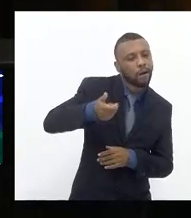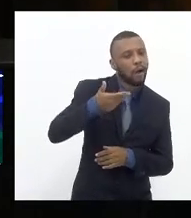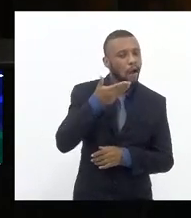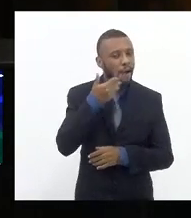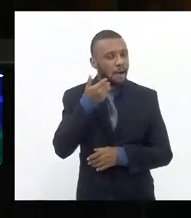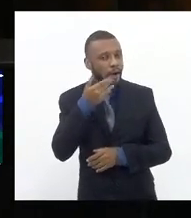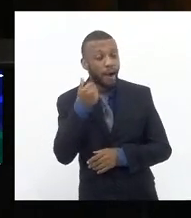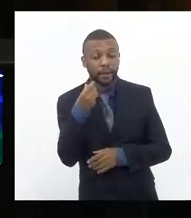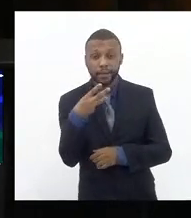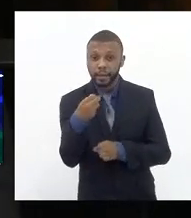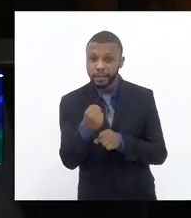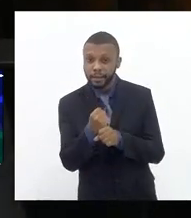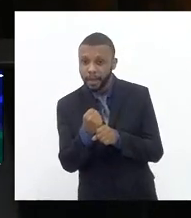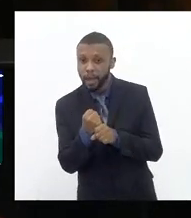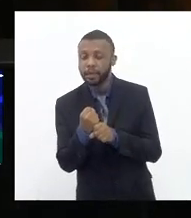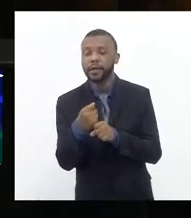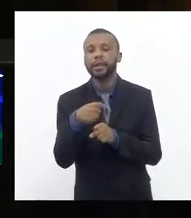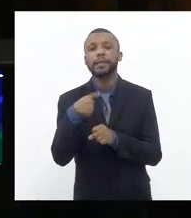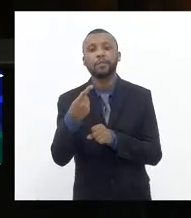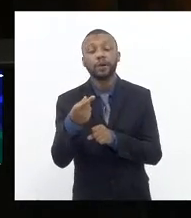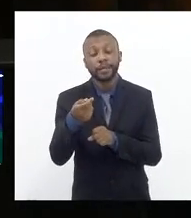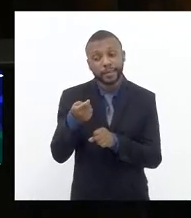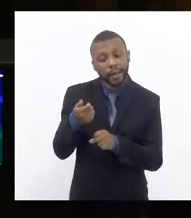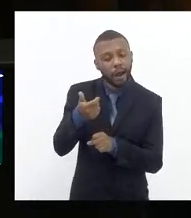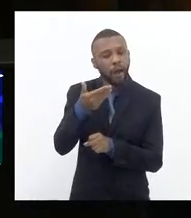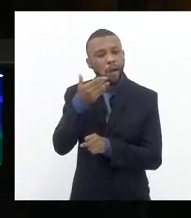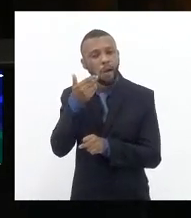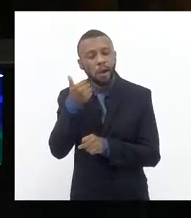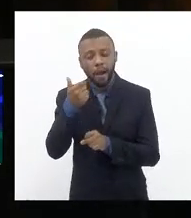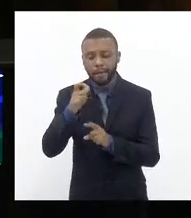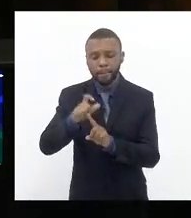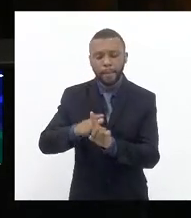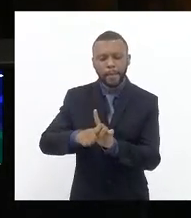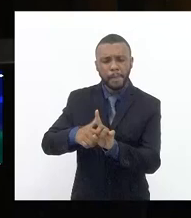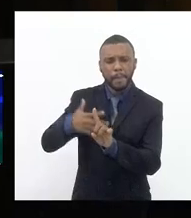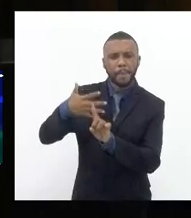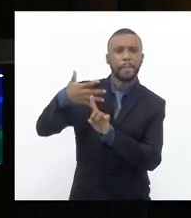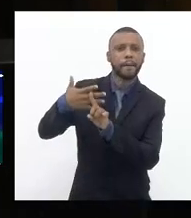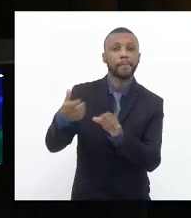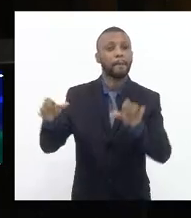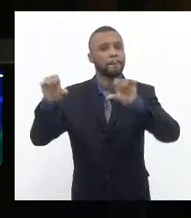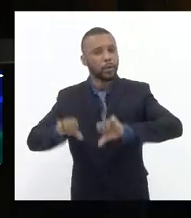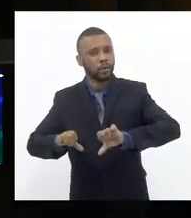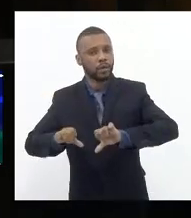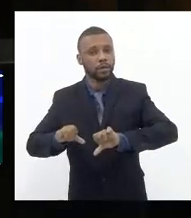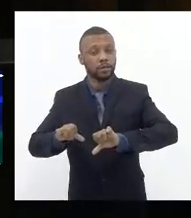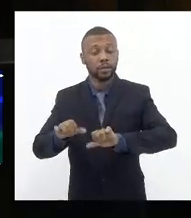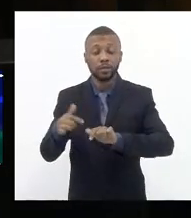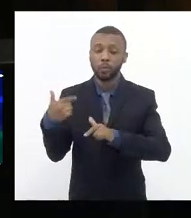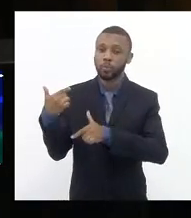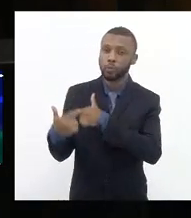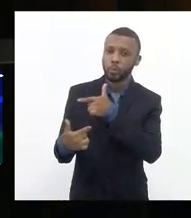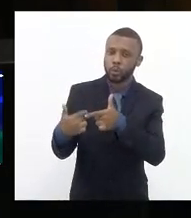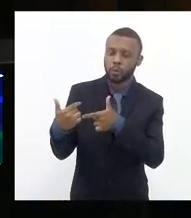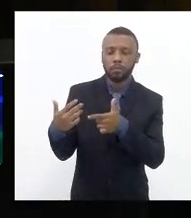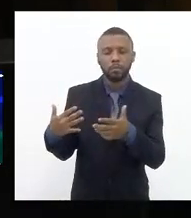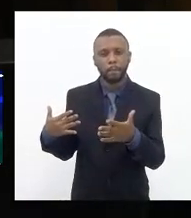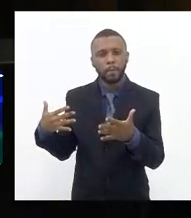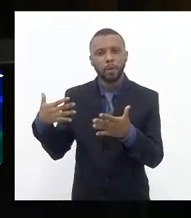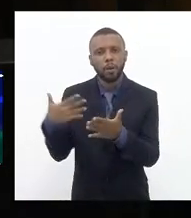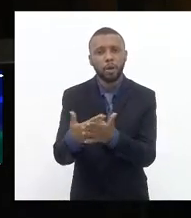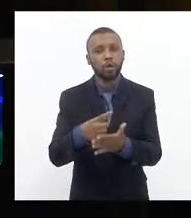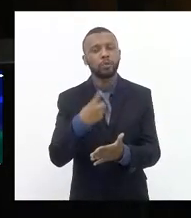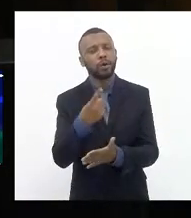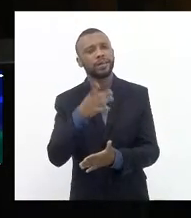diluindo, vai se depreciando. E tudo isso, sem que tenha sido feito até agora, deputada Marta Rocha, na legislatura passada, nós debatemos